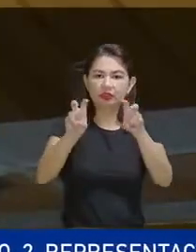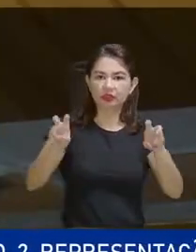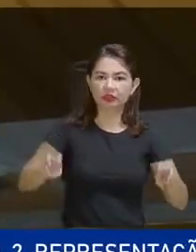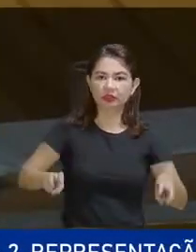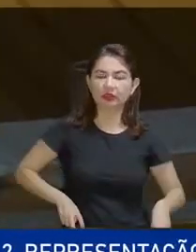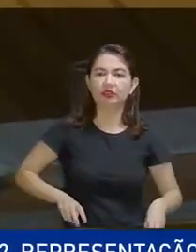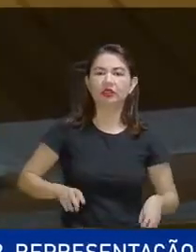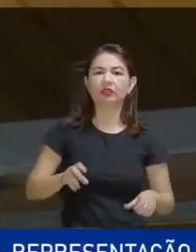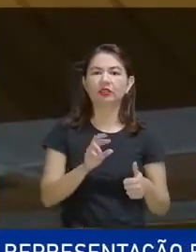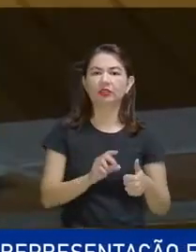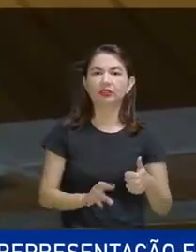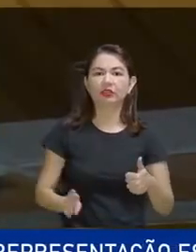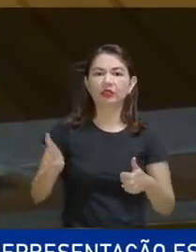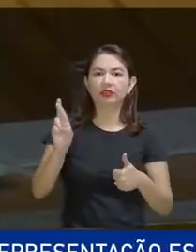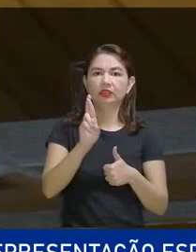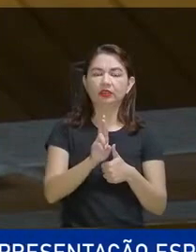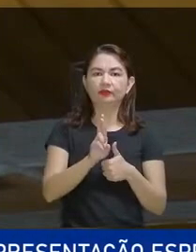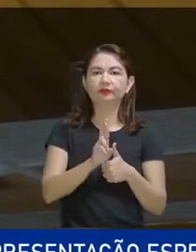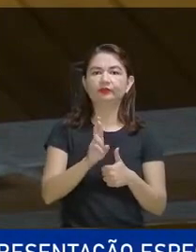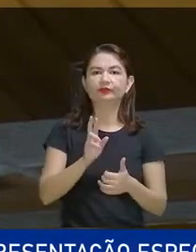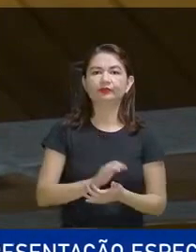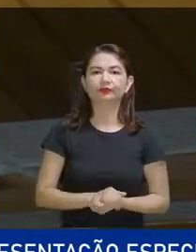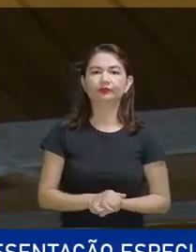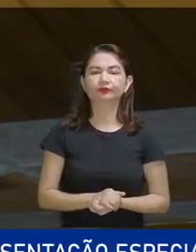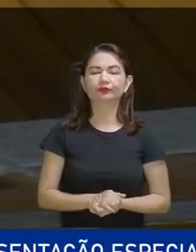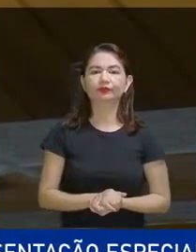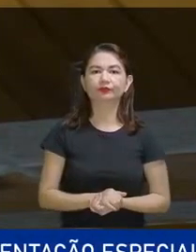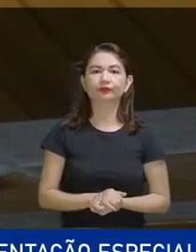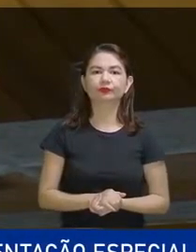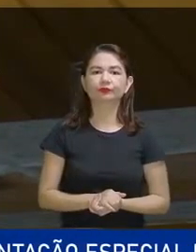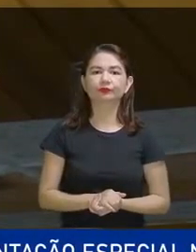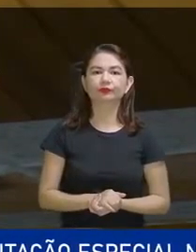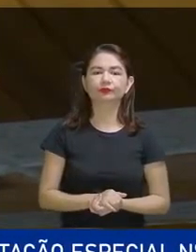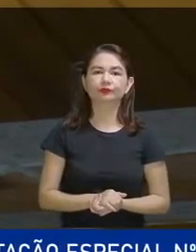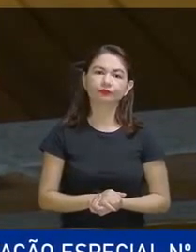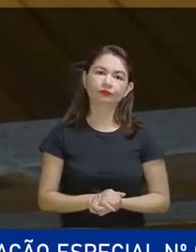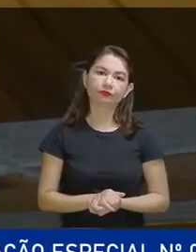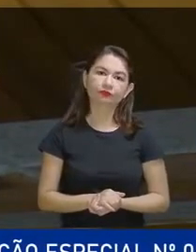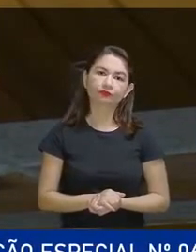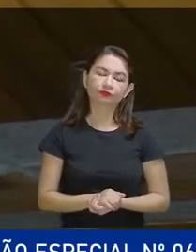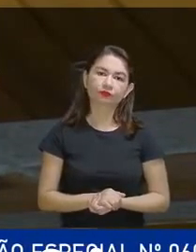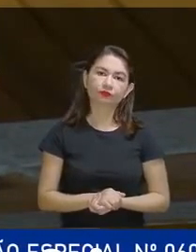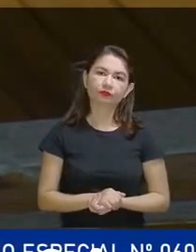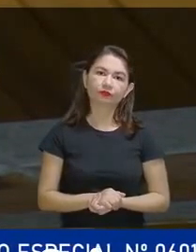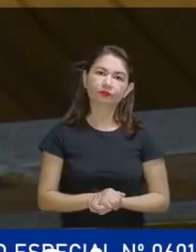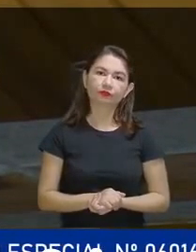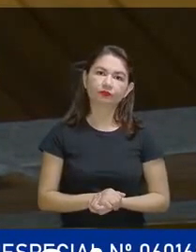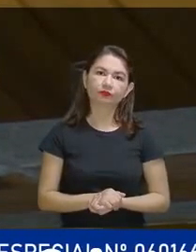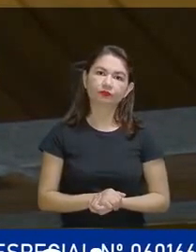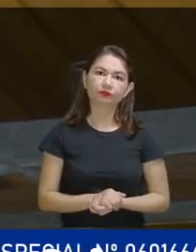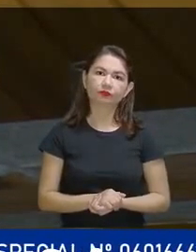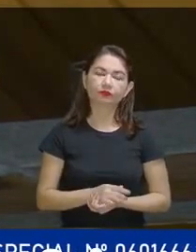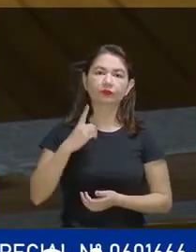eleitoral, senhora procuradora, desculpe. Foco no juiz Paulo Madeira. O advogado da defesa e todos que